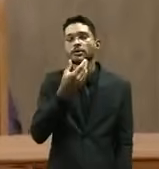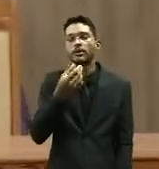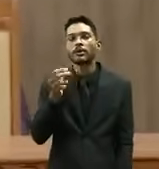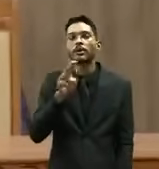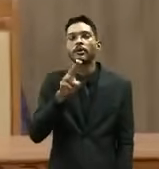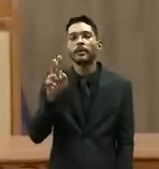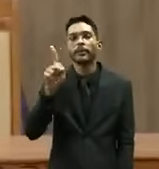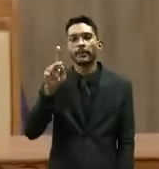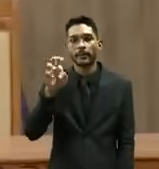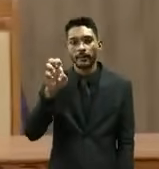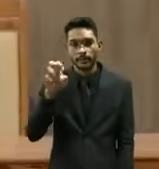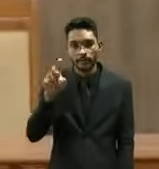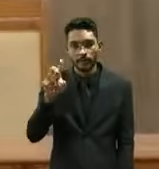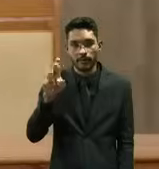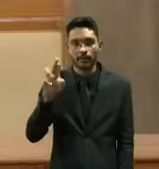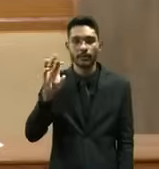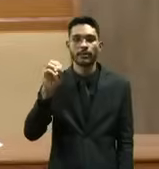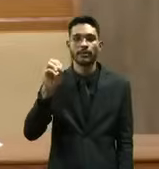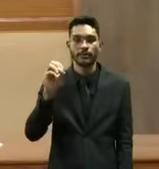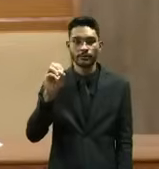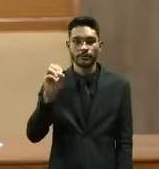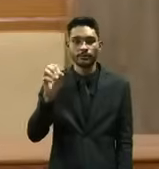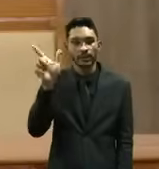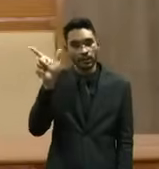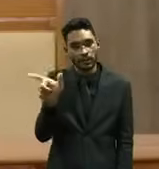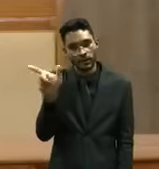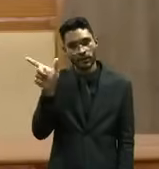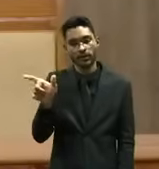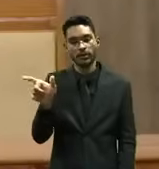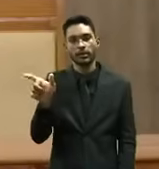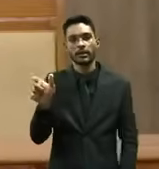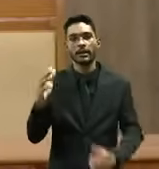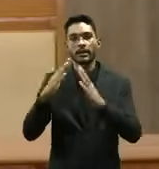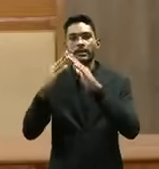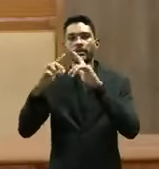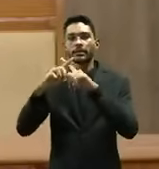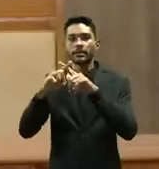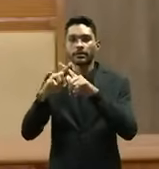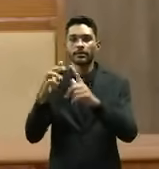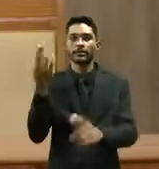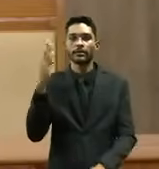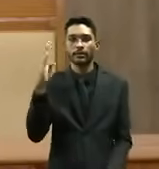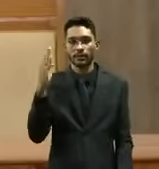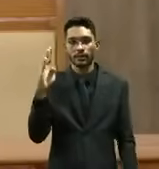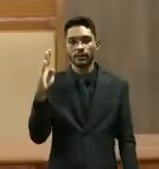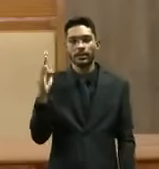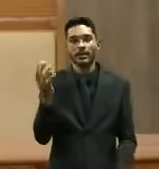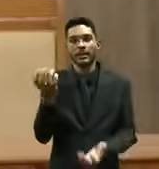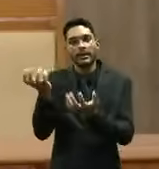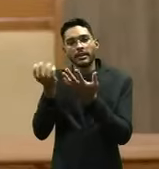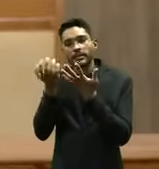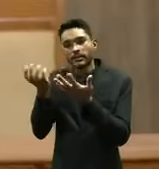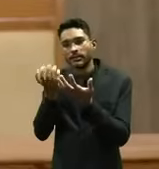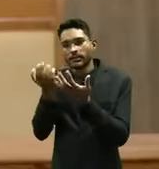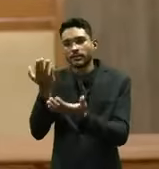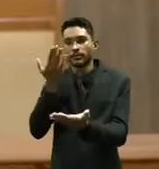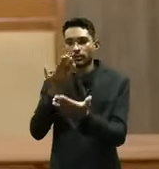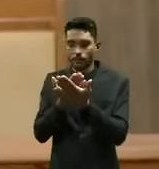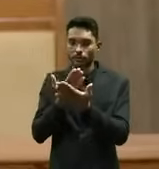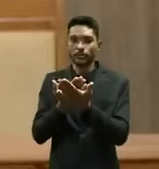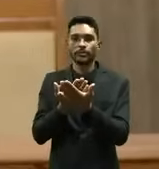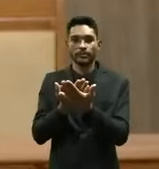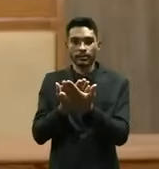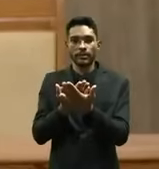Batista e ele buscou o poder com o espírito santo foi batizado a igreja não aceitou ele